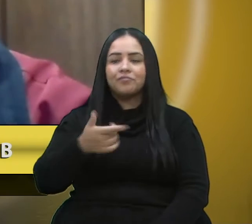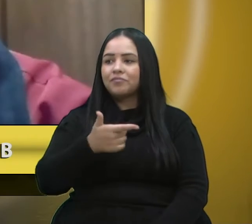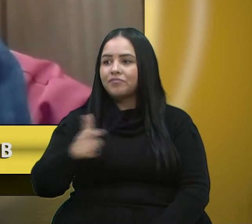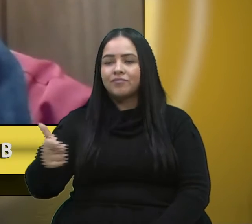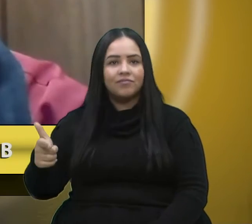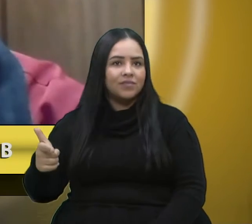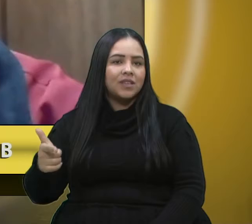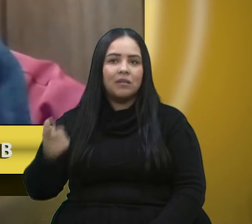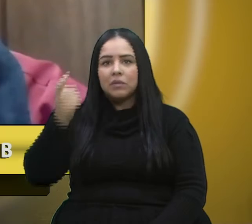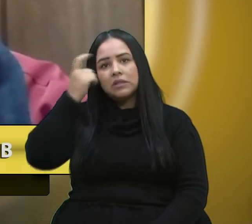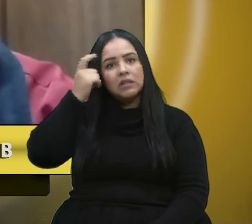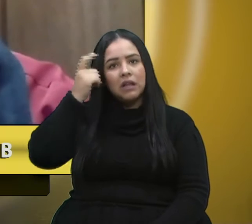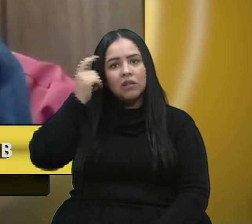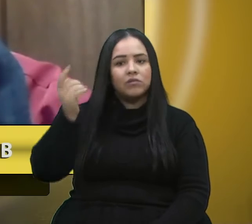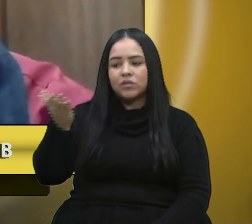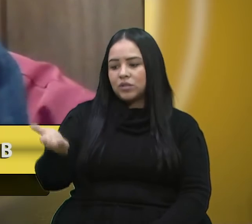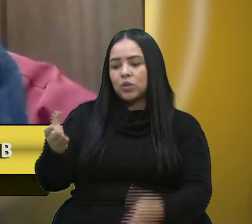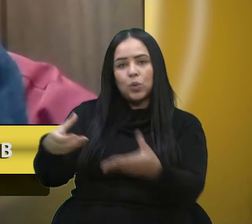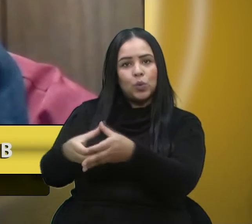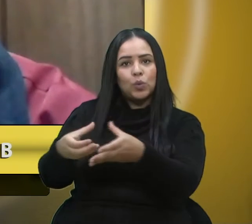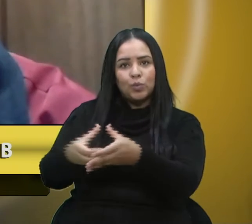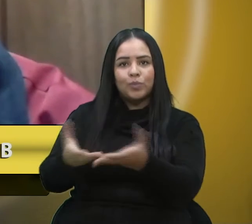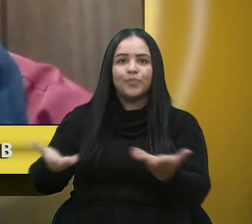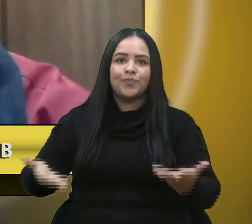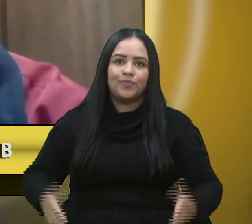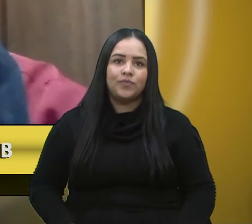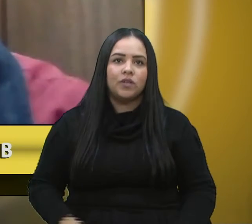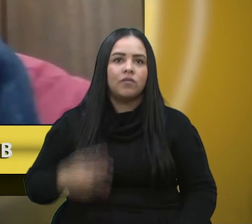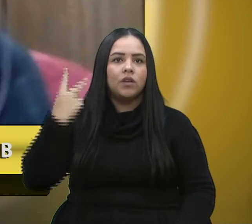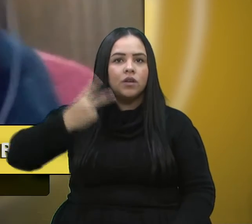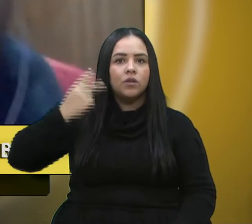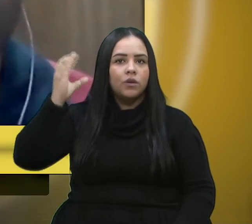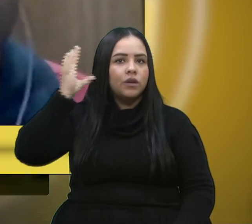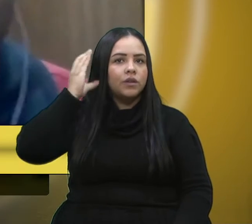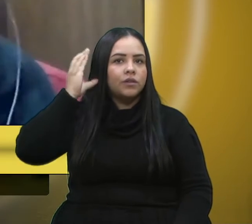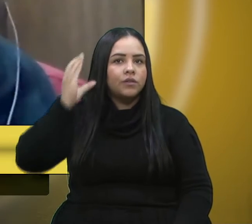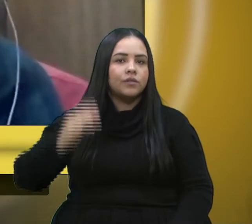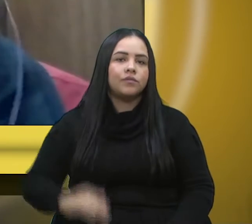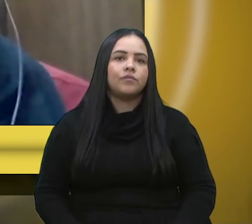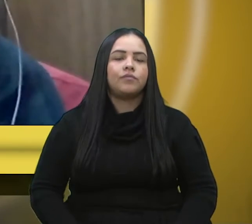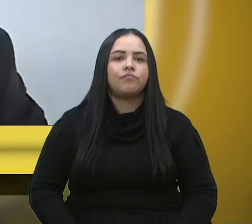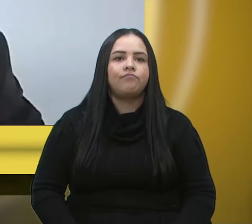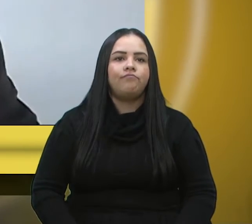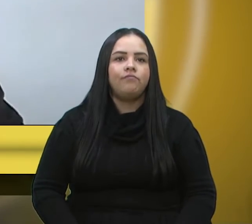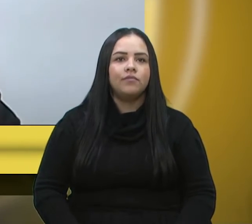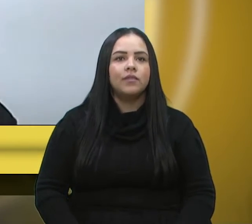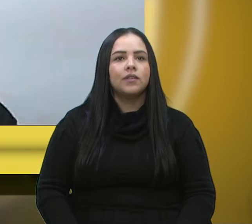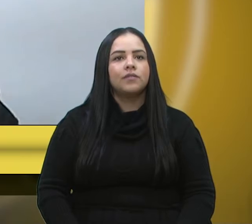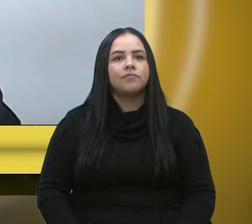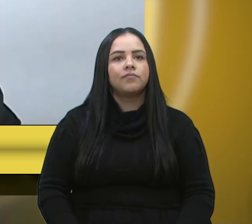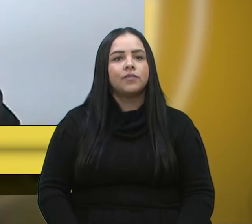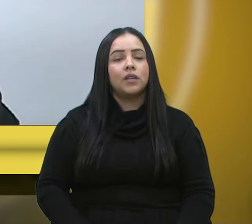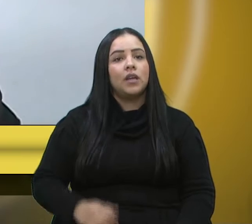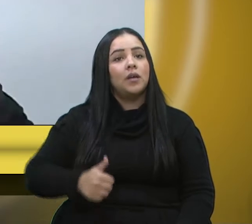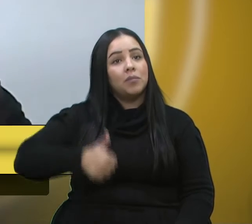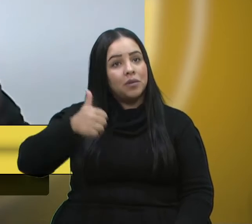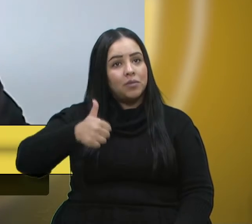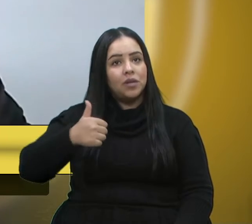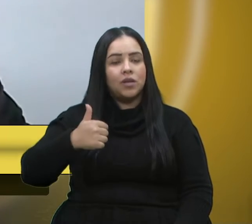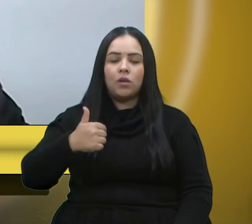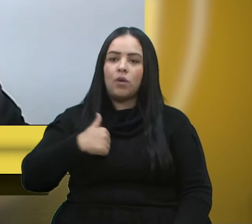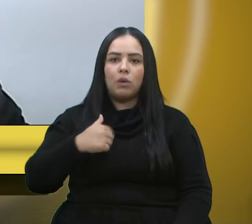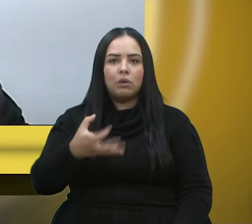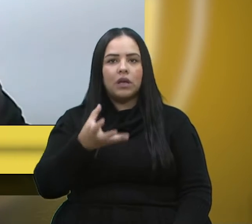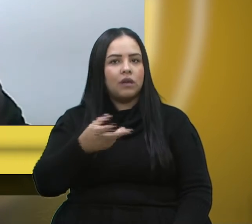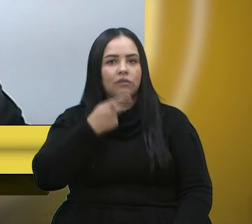se pensado de quem decide. Vereador Cadori, seu à parte. Não, primeiramente, a solução é a vacina.